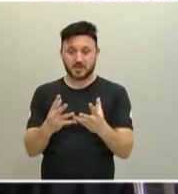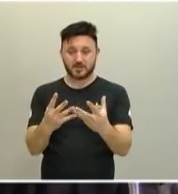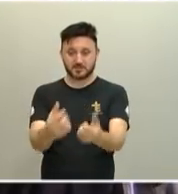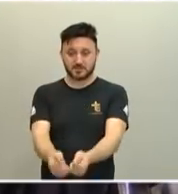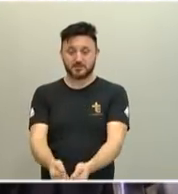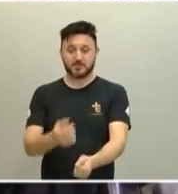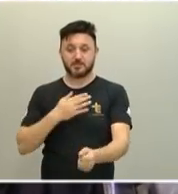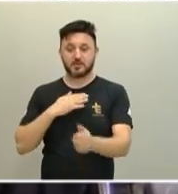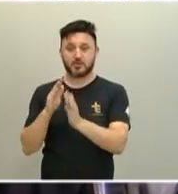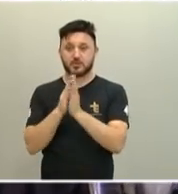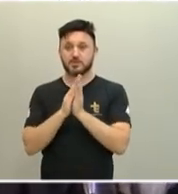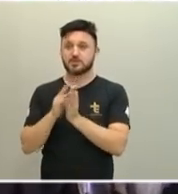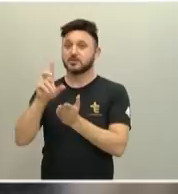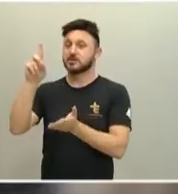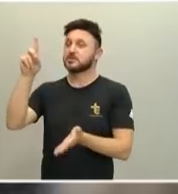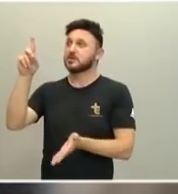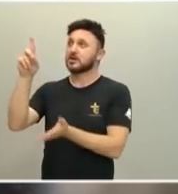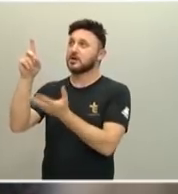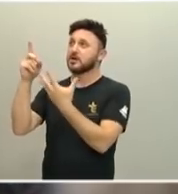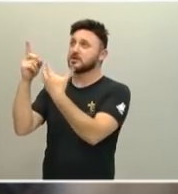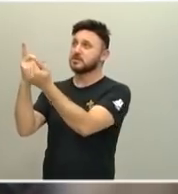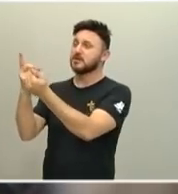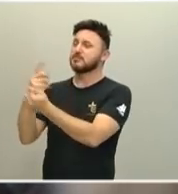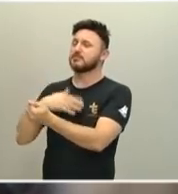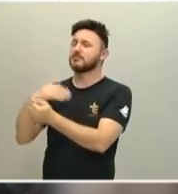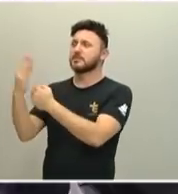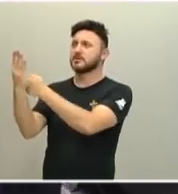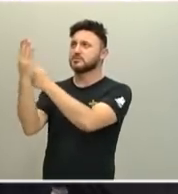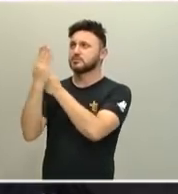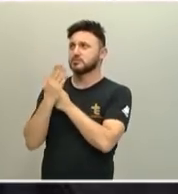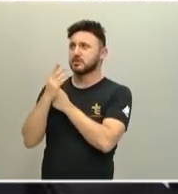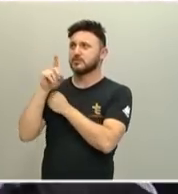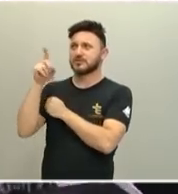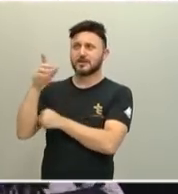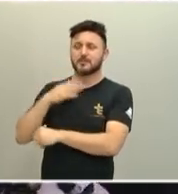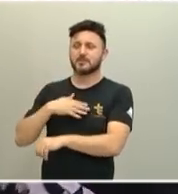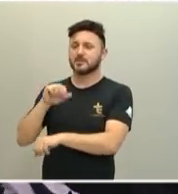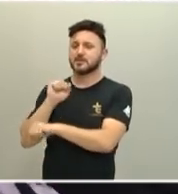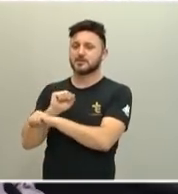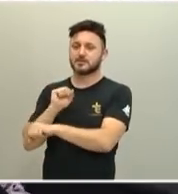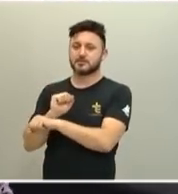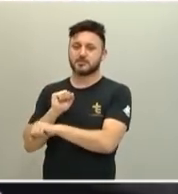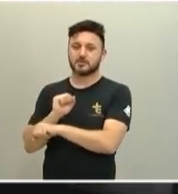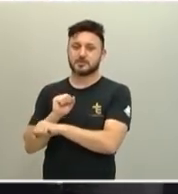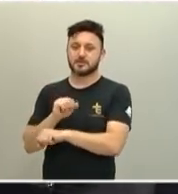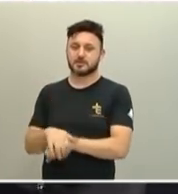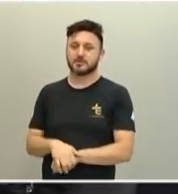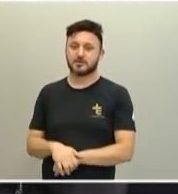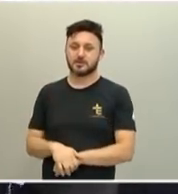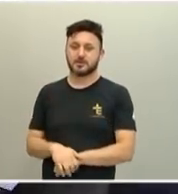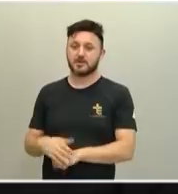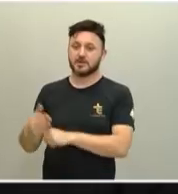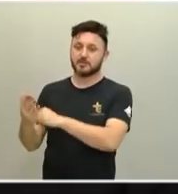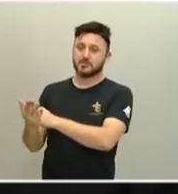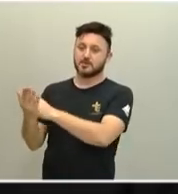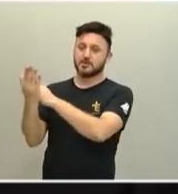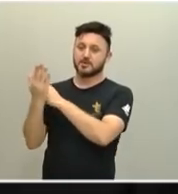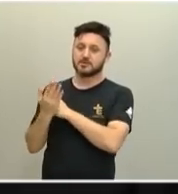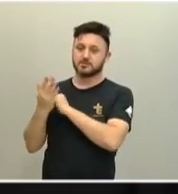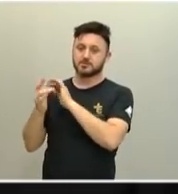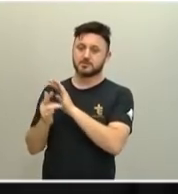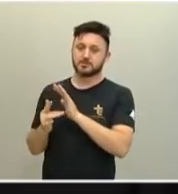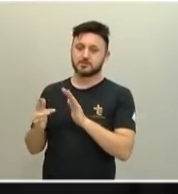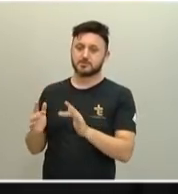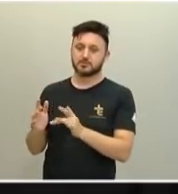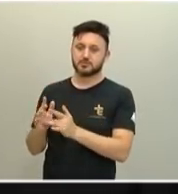oração. Me ajuda, Senhor. Tu és a minha esperança. Me ajuda, Jesus.